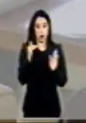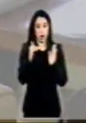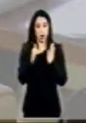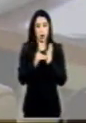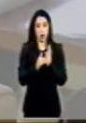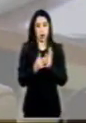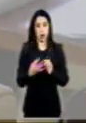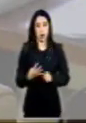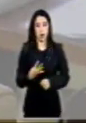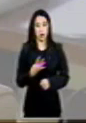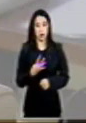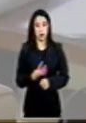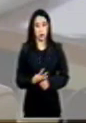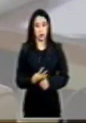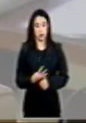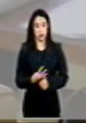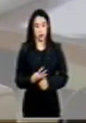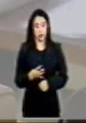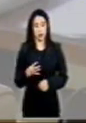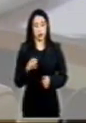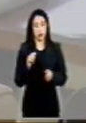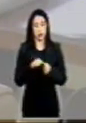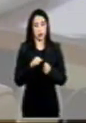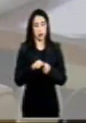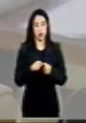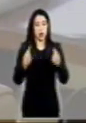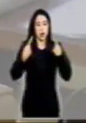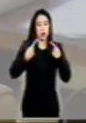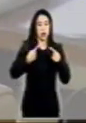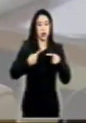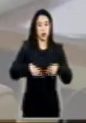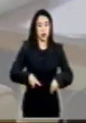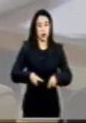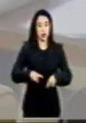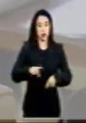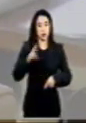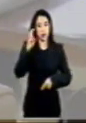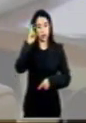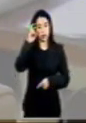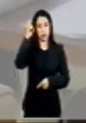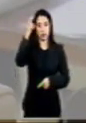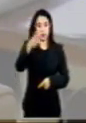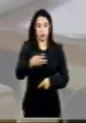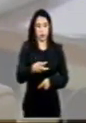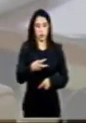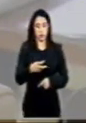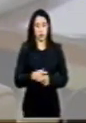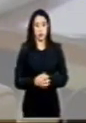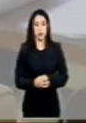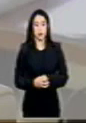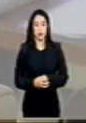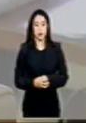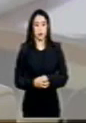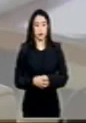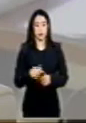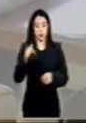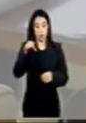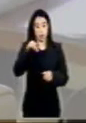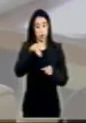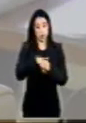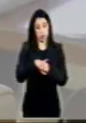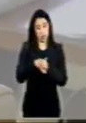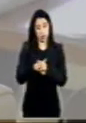síntese. Assim, medidas de contra-inteligência porventura implementadas nas dependências do Senado